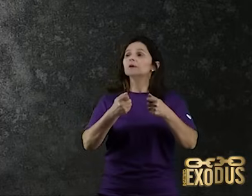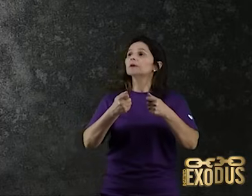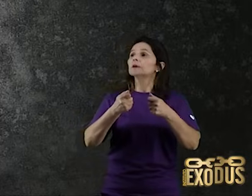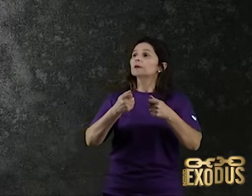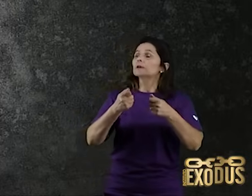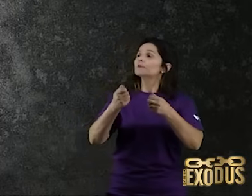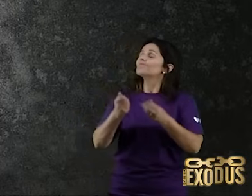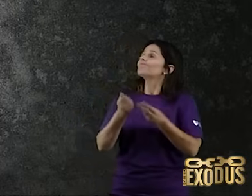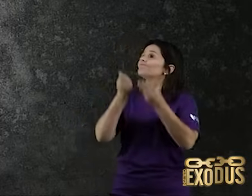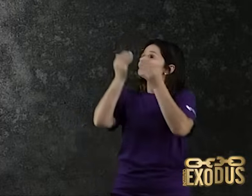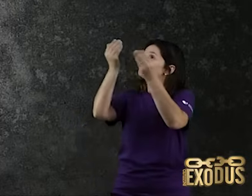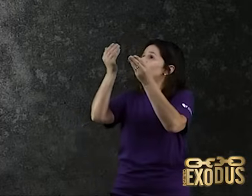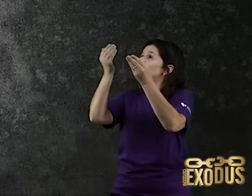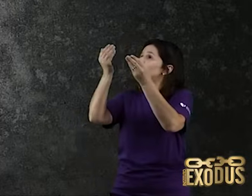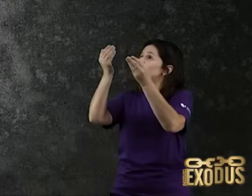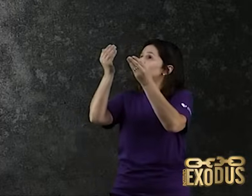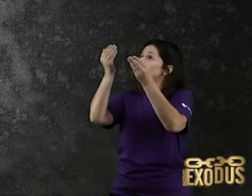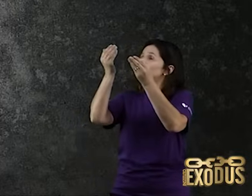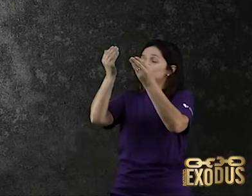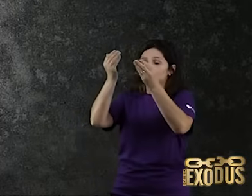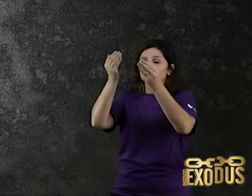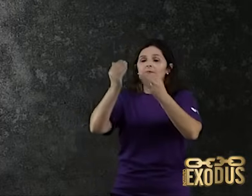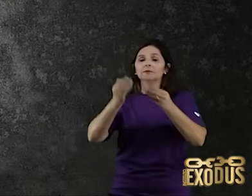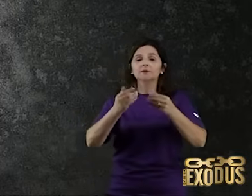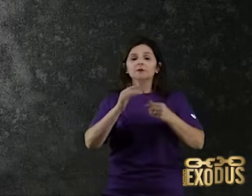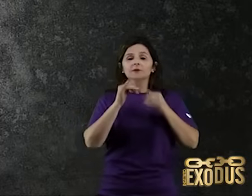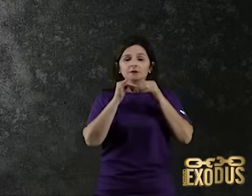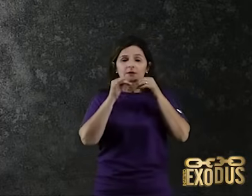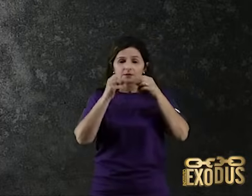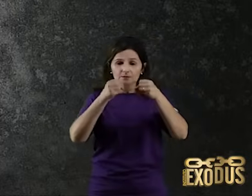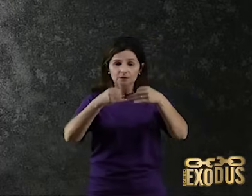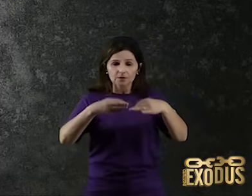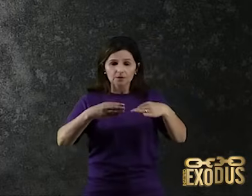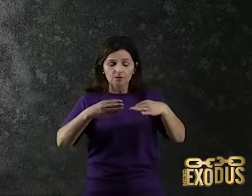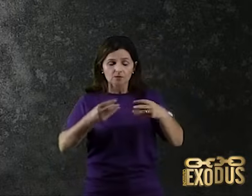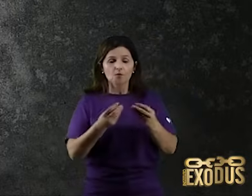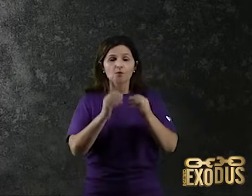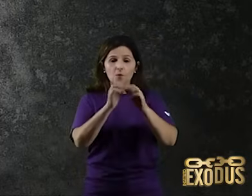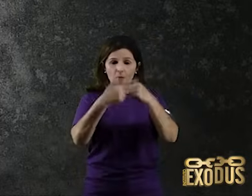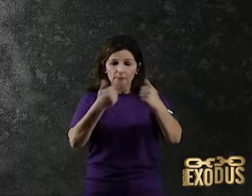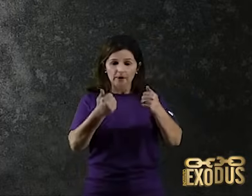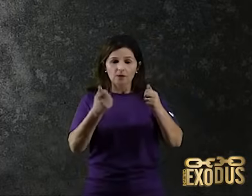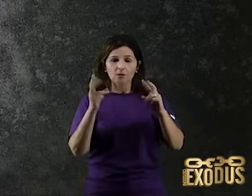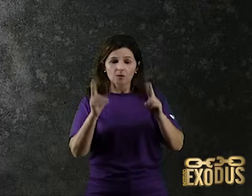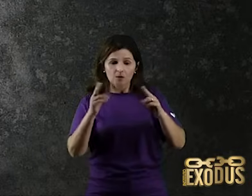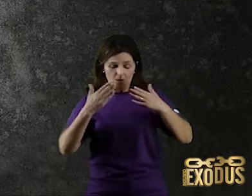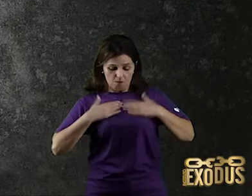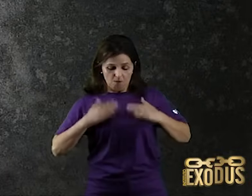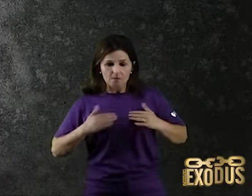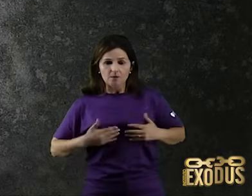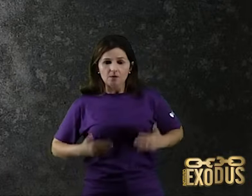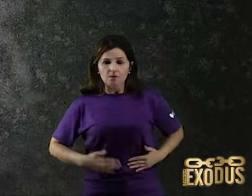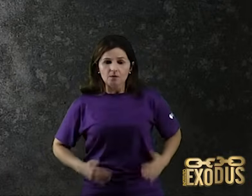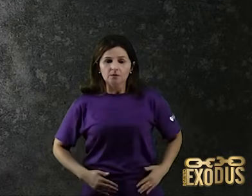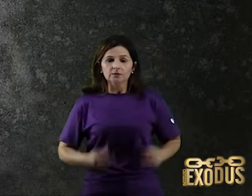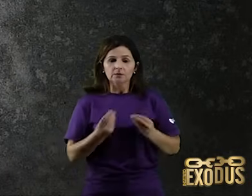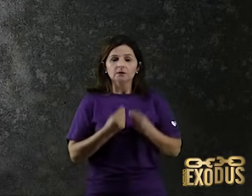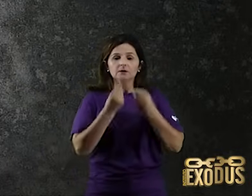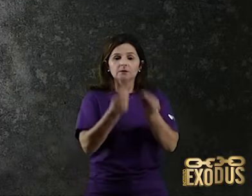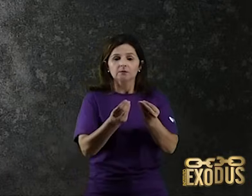e disse isso é o meu corpo que é dado em favor de vocês façam isso em memória